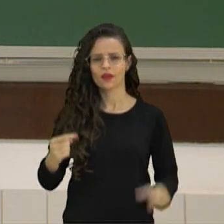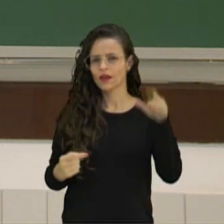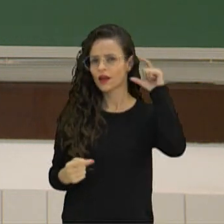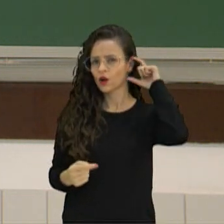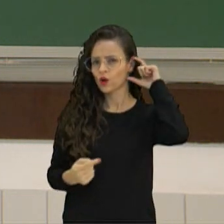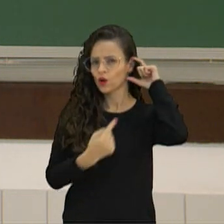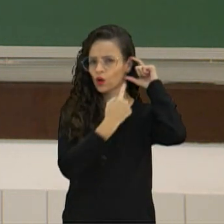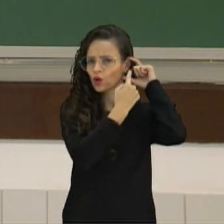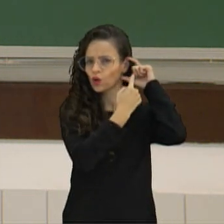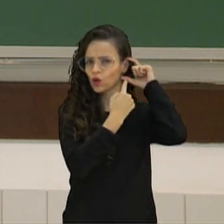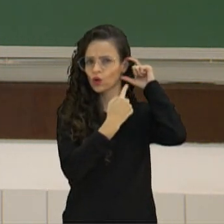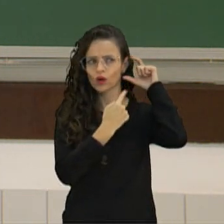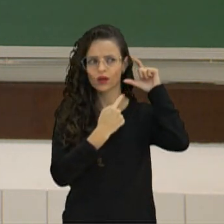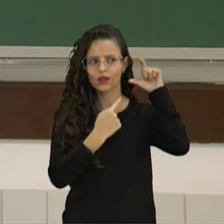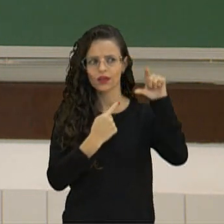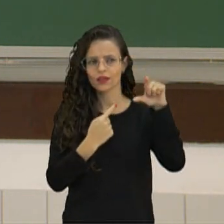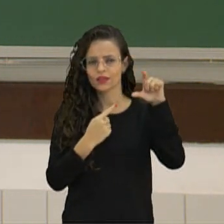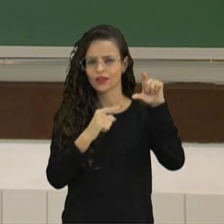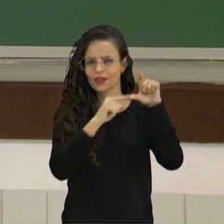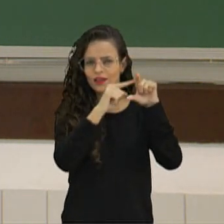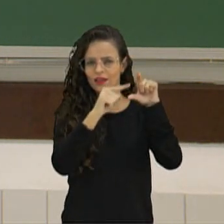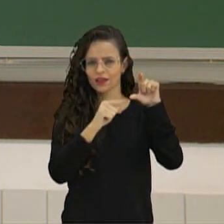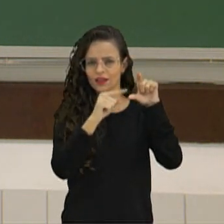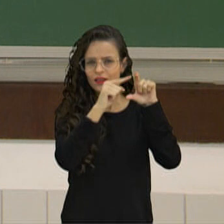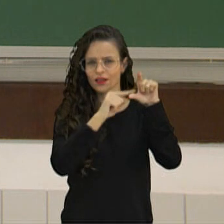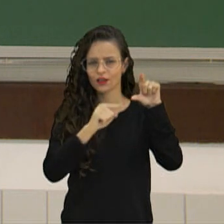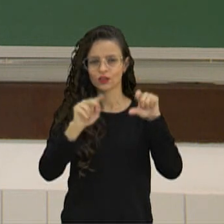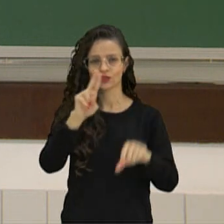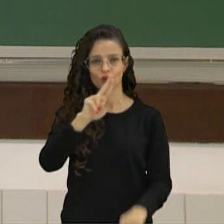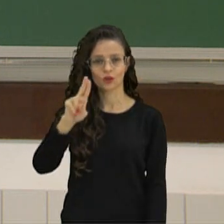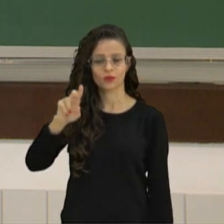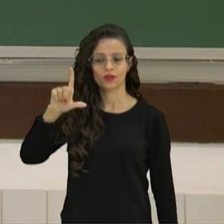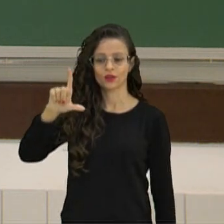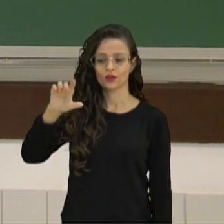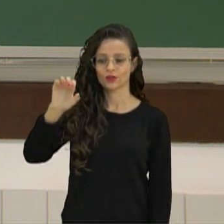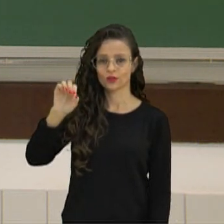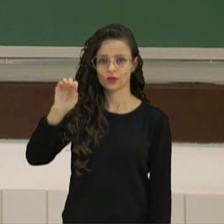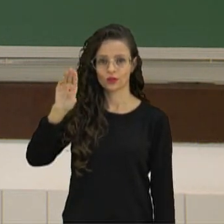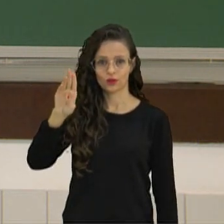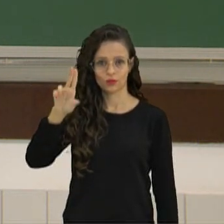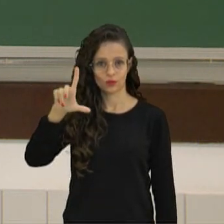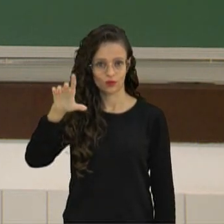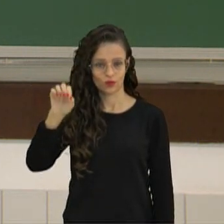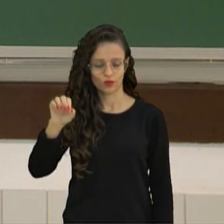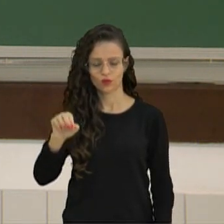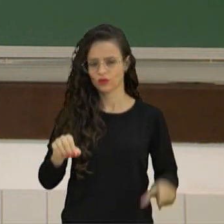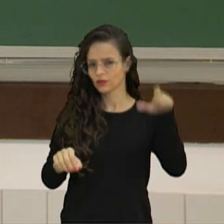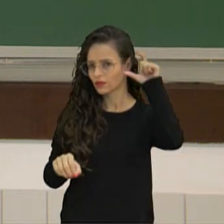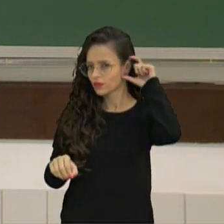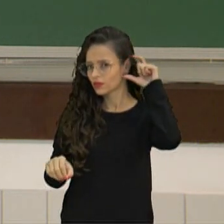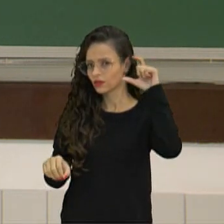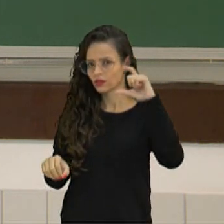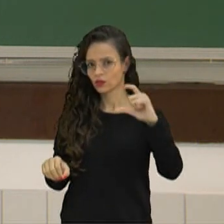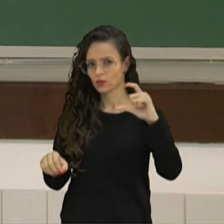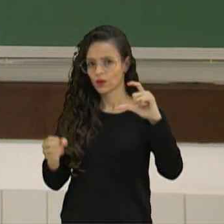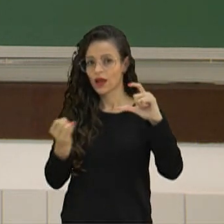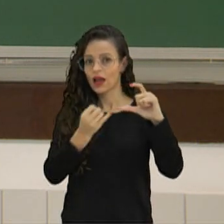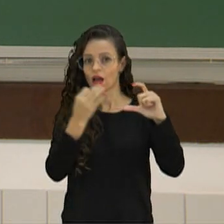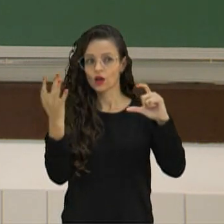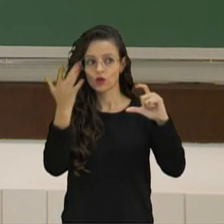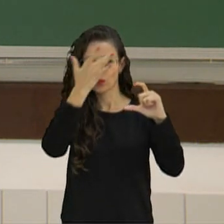gente? Essa parte da nossa orelha chama-se lobo. Algumas pessoas possuem esta